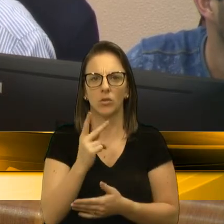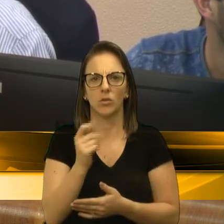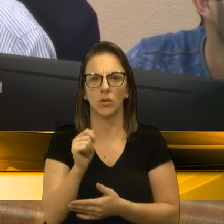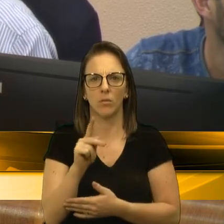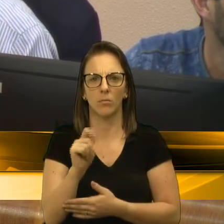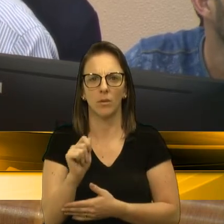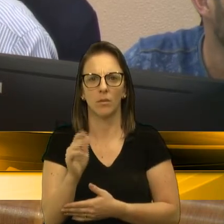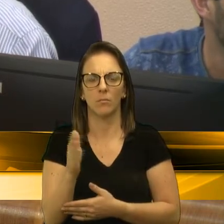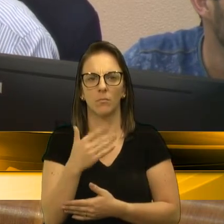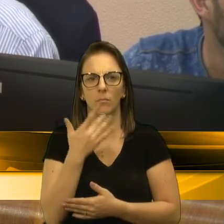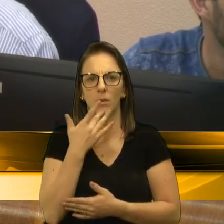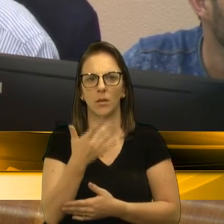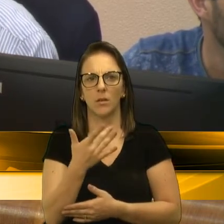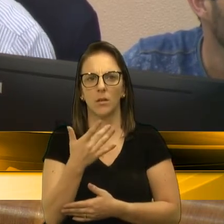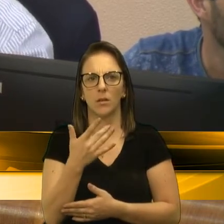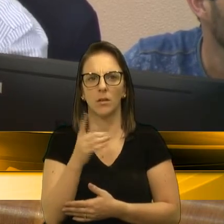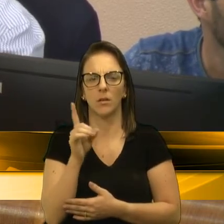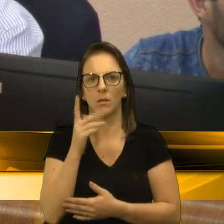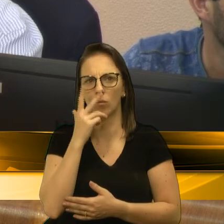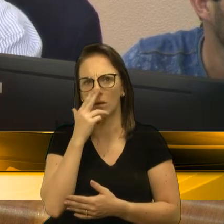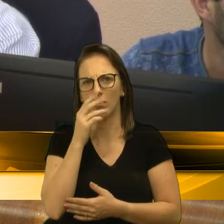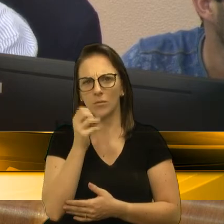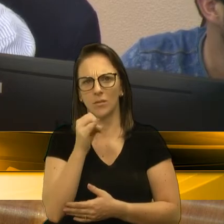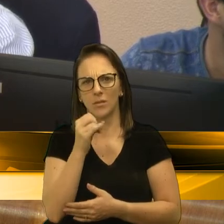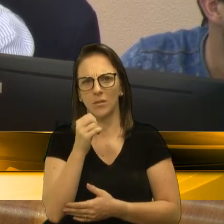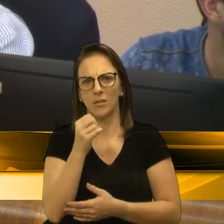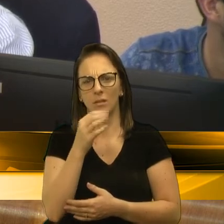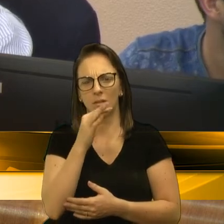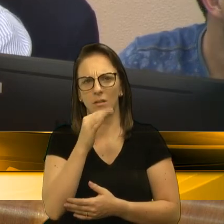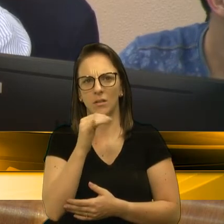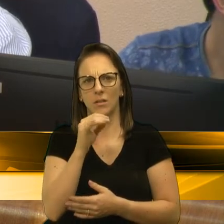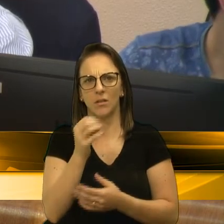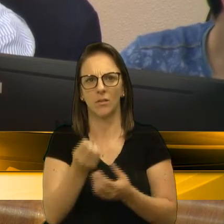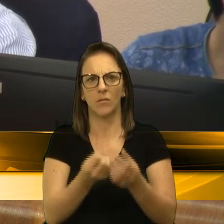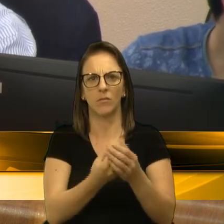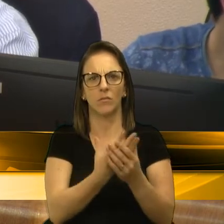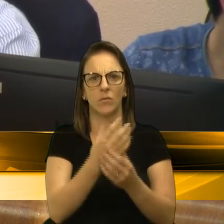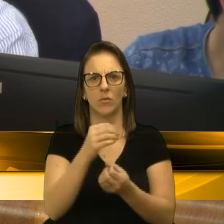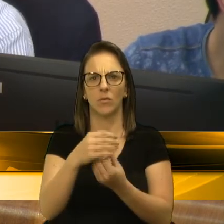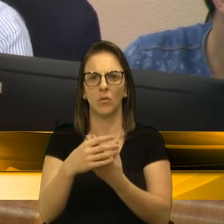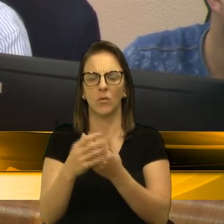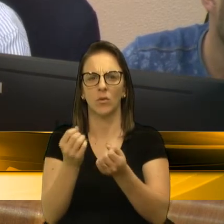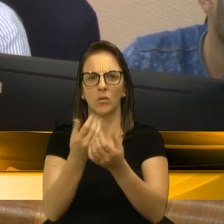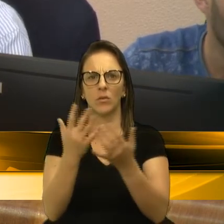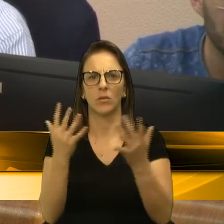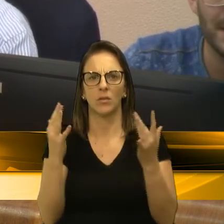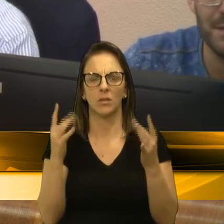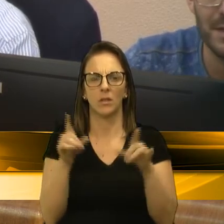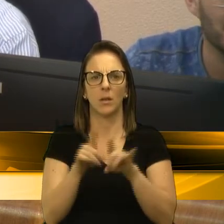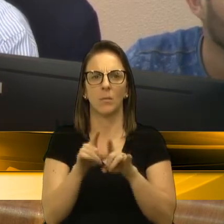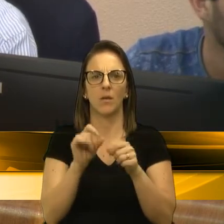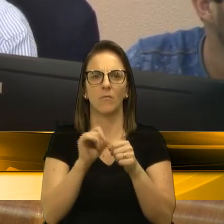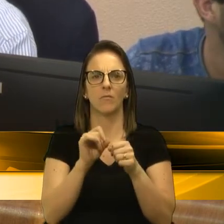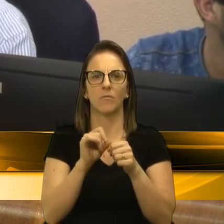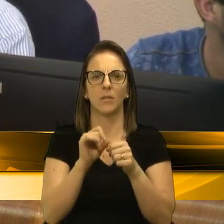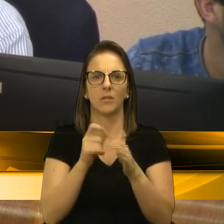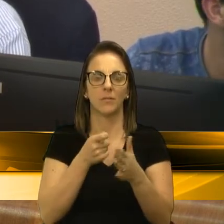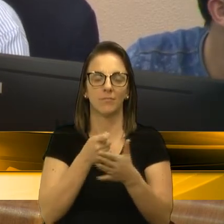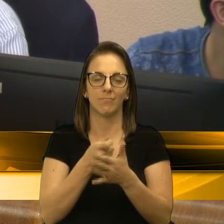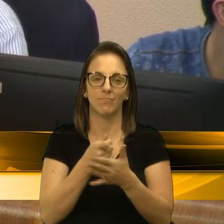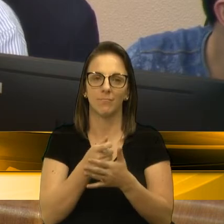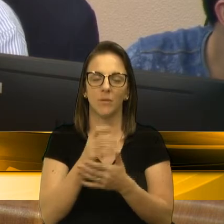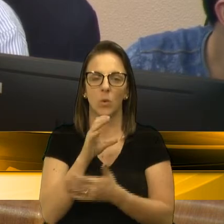ali fossem jardins de Versalhes, a semelhança do que fez ou tentou fazer com comícios, Parada Livre e, recentemente,